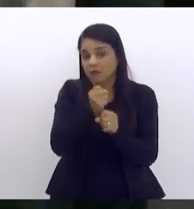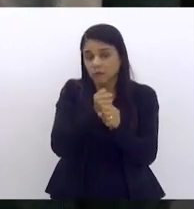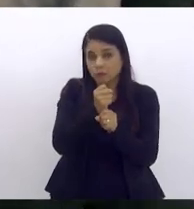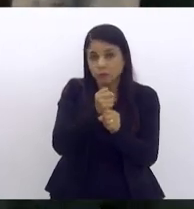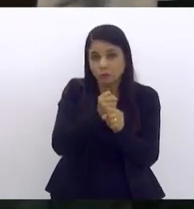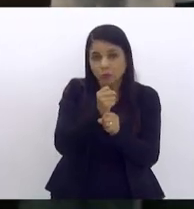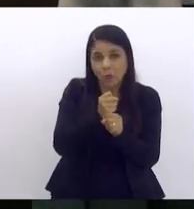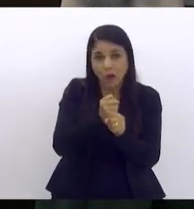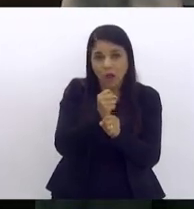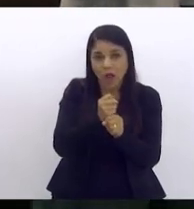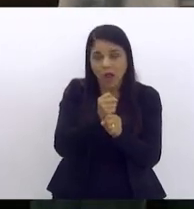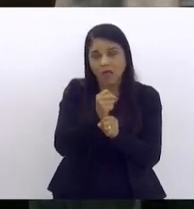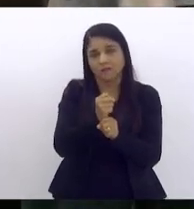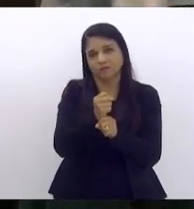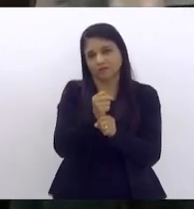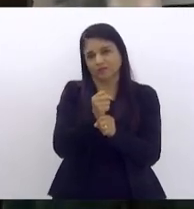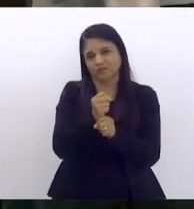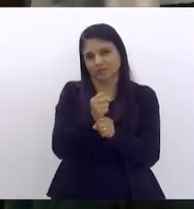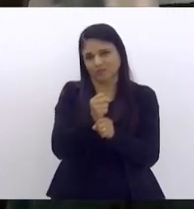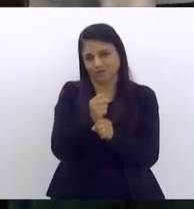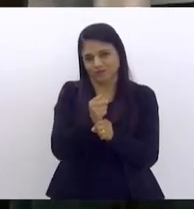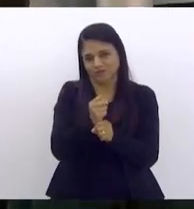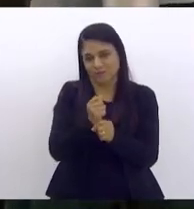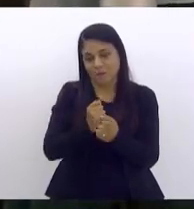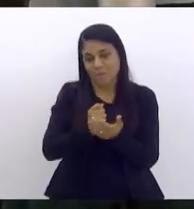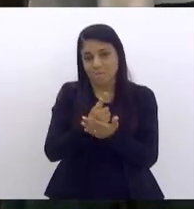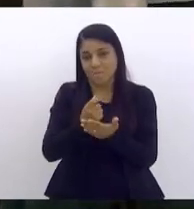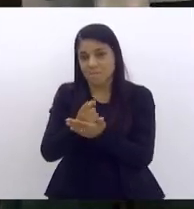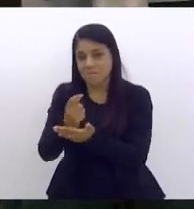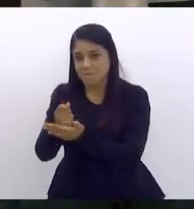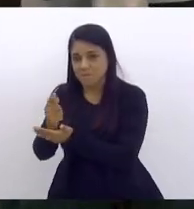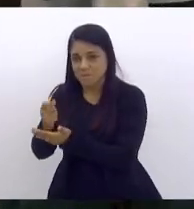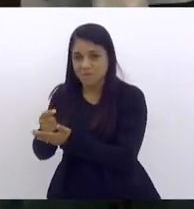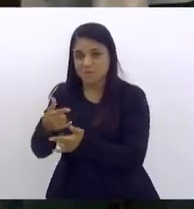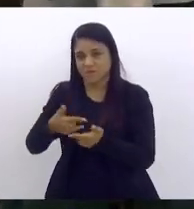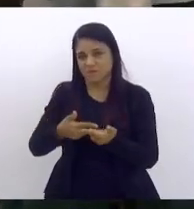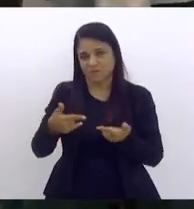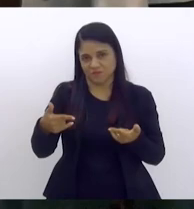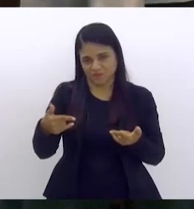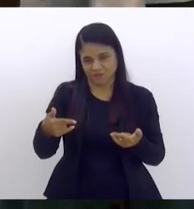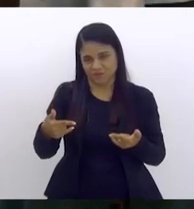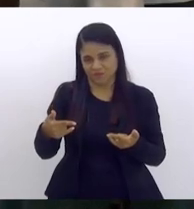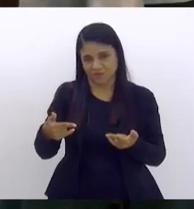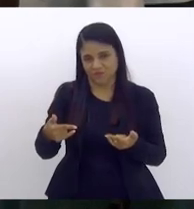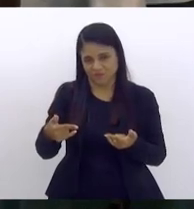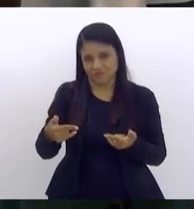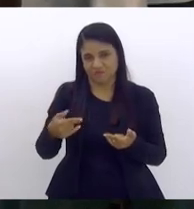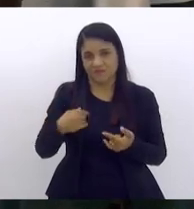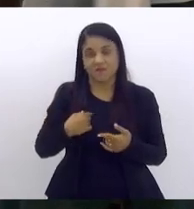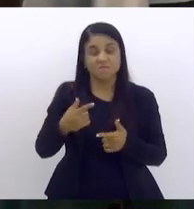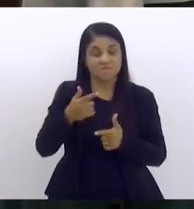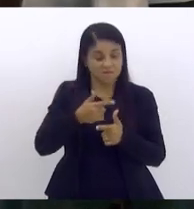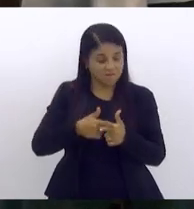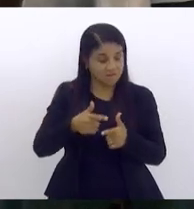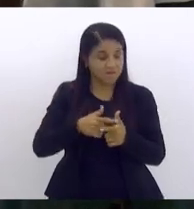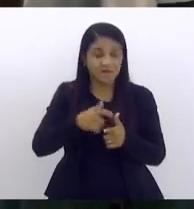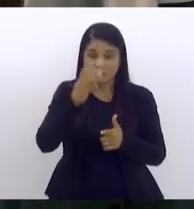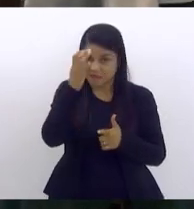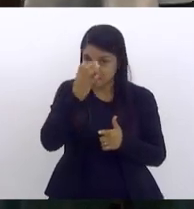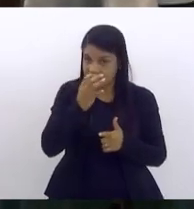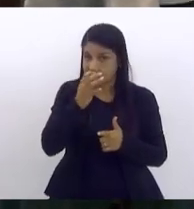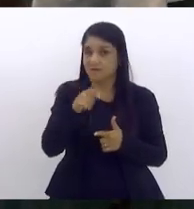vida inteira de uso de absorvente íntimos. Então, você imagina o tamanho do nosso problema. Então, nesse